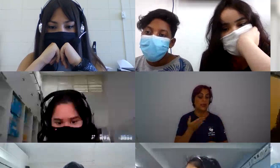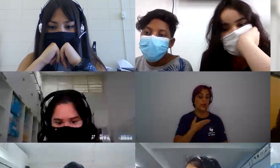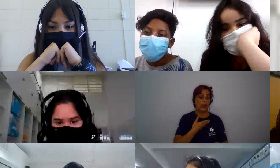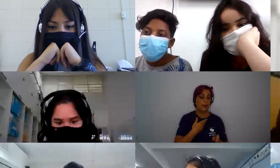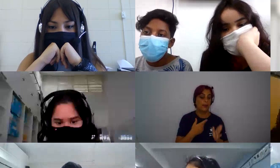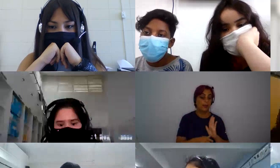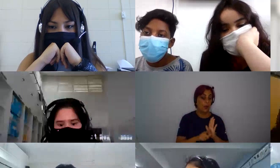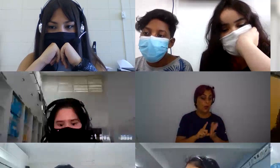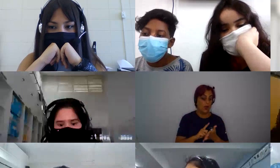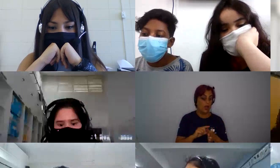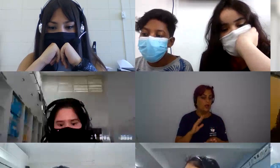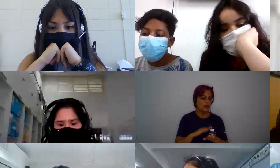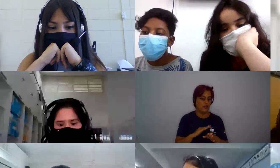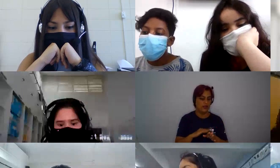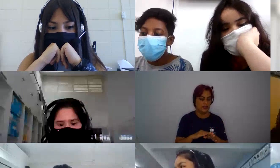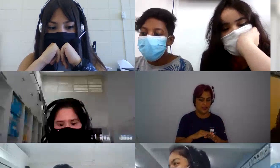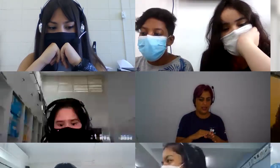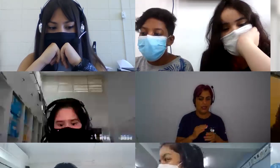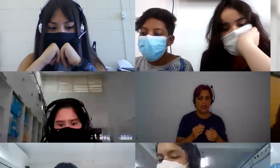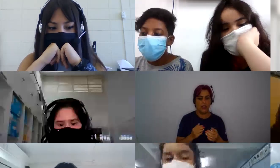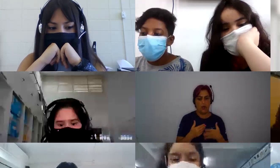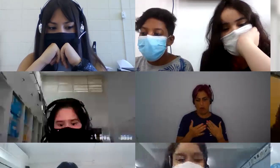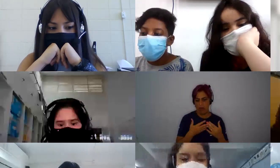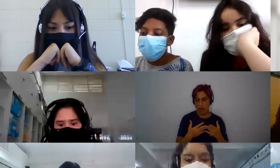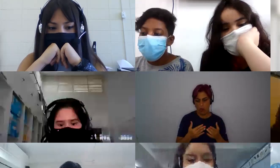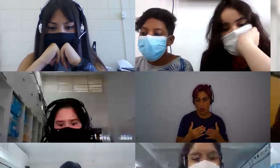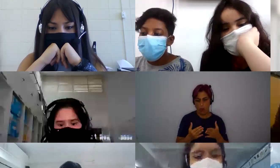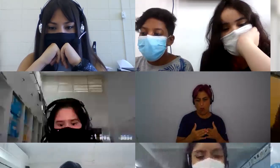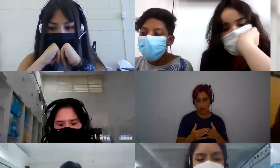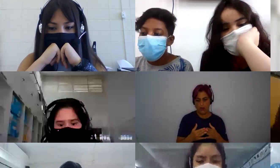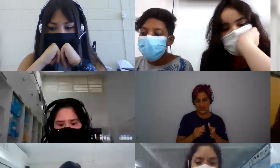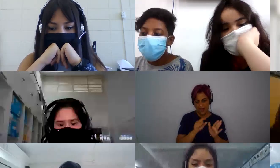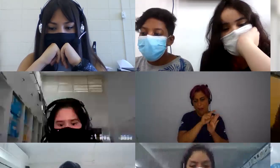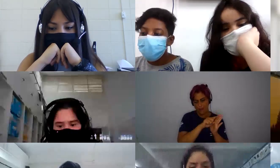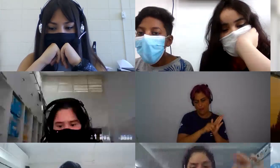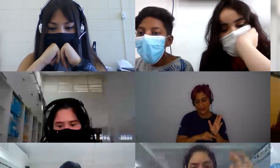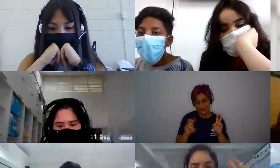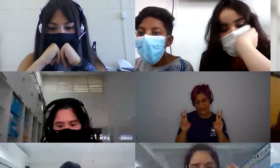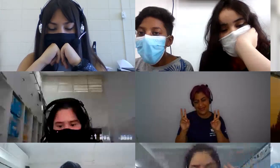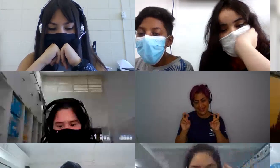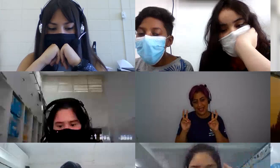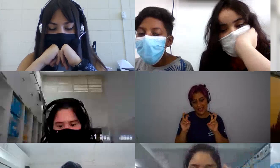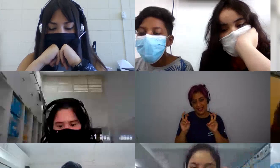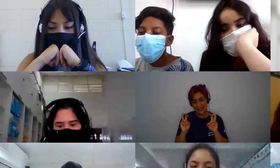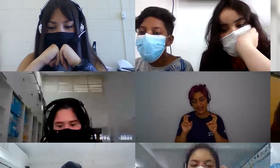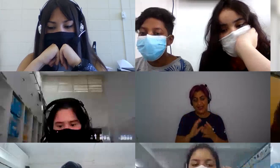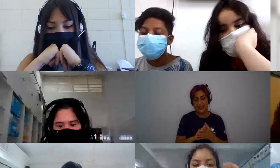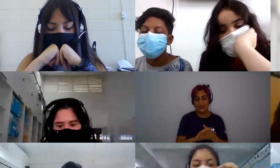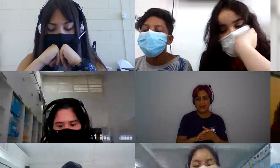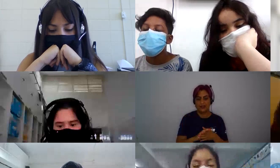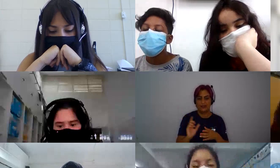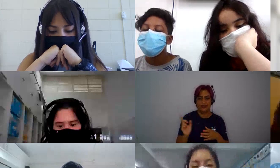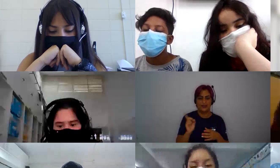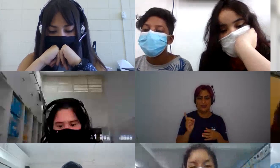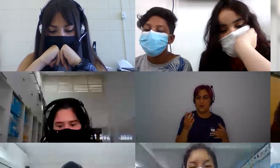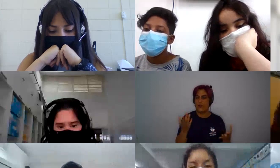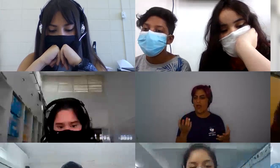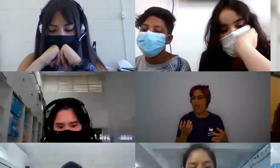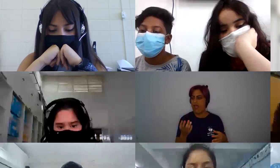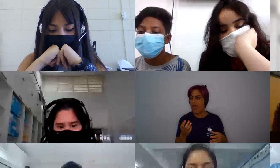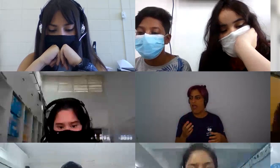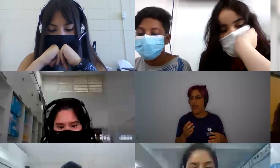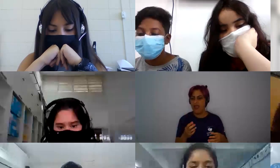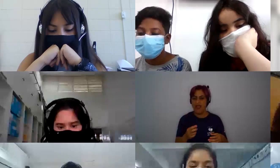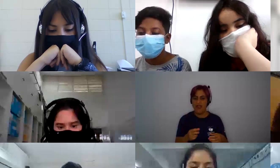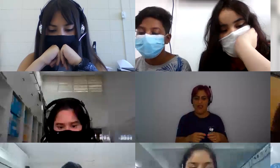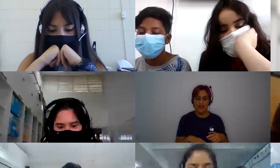fazer qualquer coisa, assim, né? Procura saber mais sobre o assunto, para você sair dando tiro, assim, sabe? Fazendo qualquer coisa